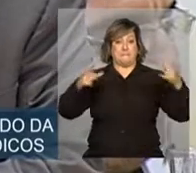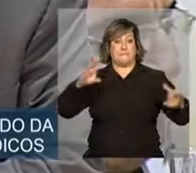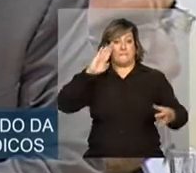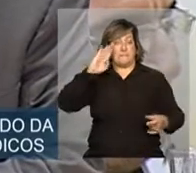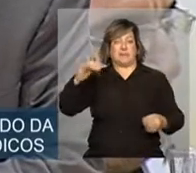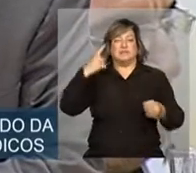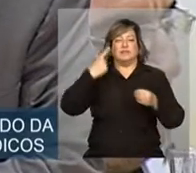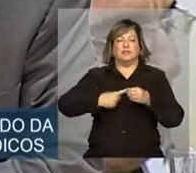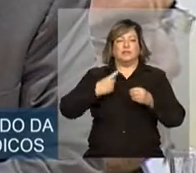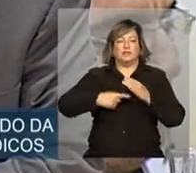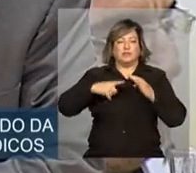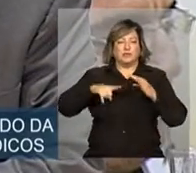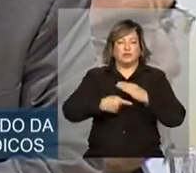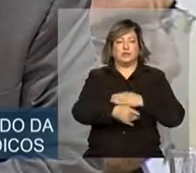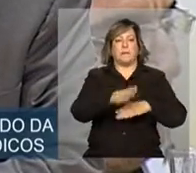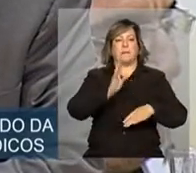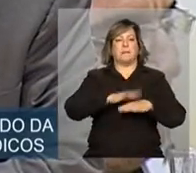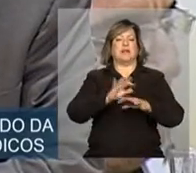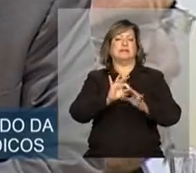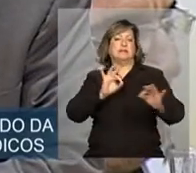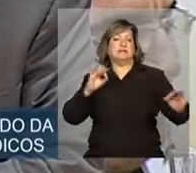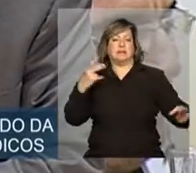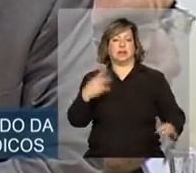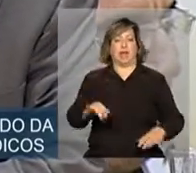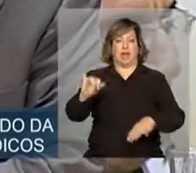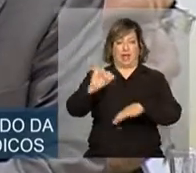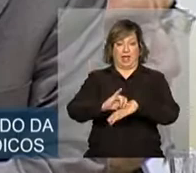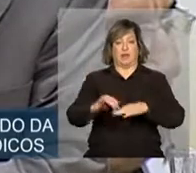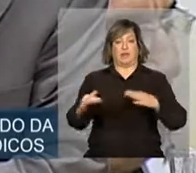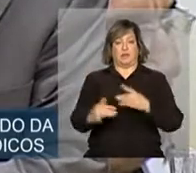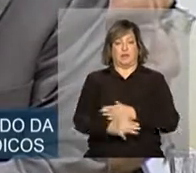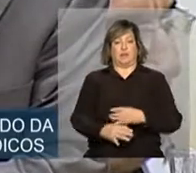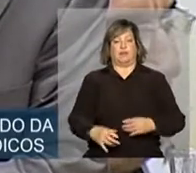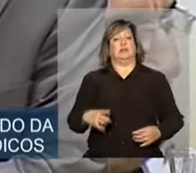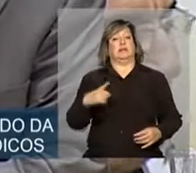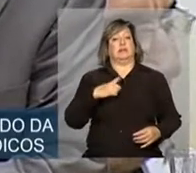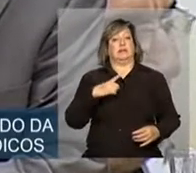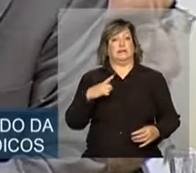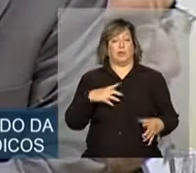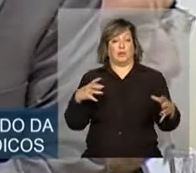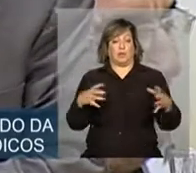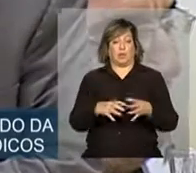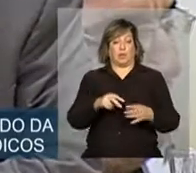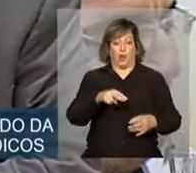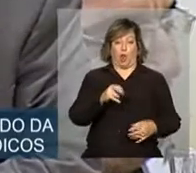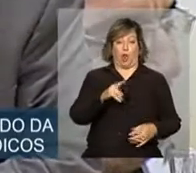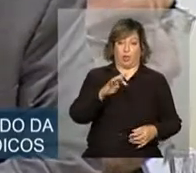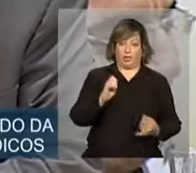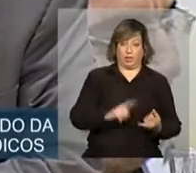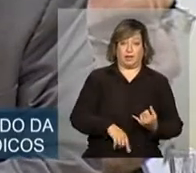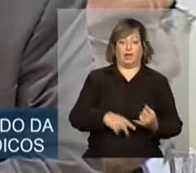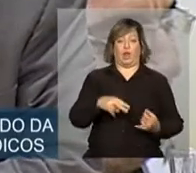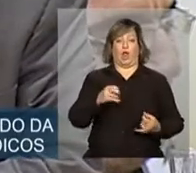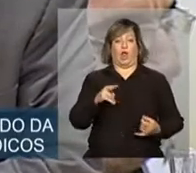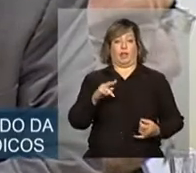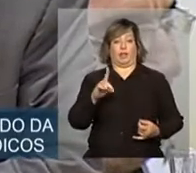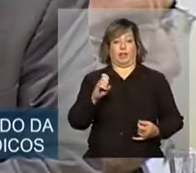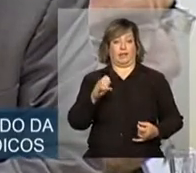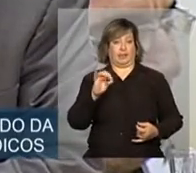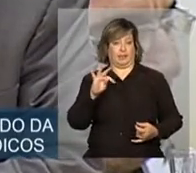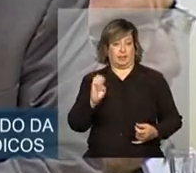no interior mais distantes das capitais e a tem uma concentração maior na região norte e nordeste do país